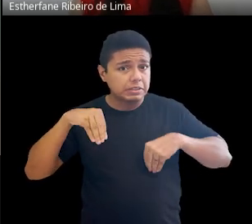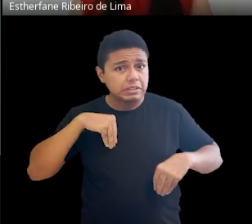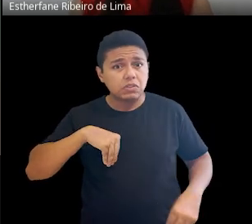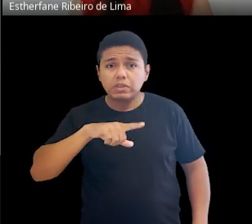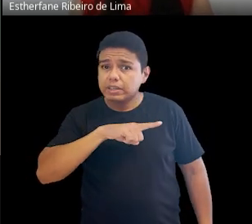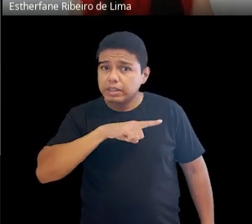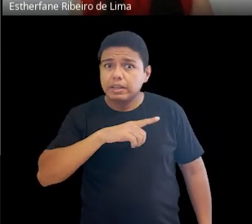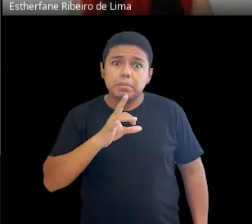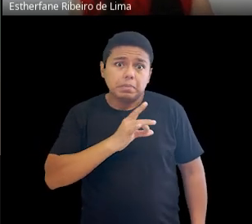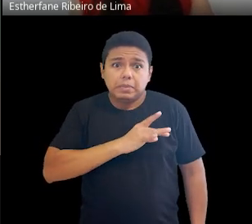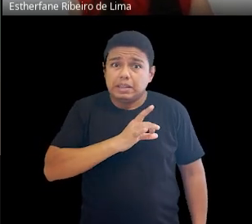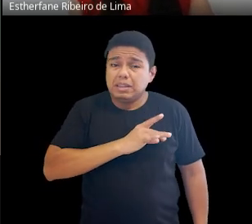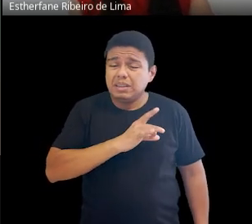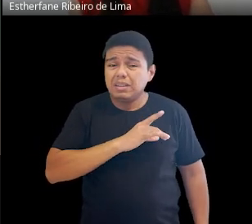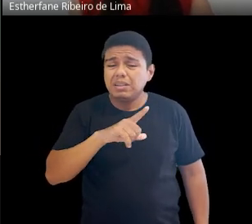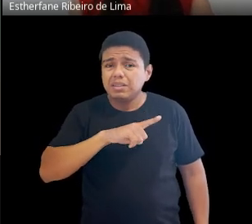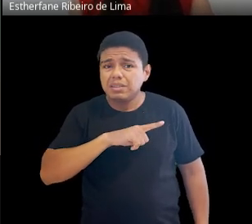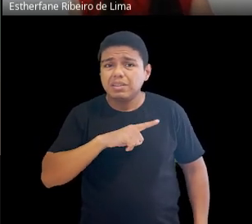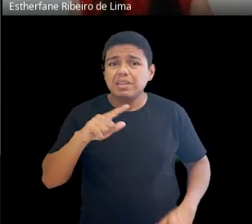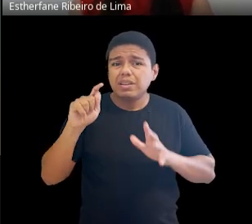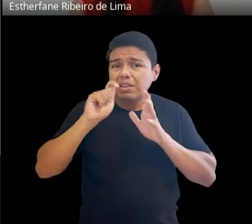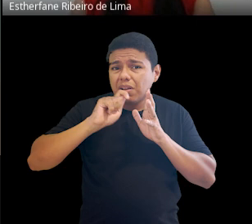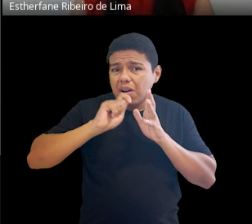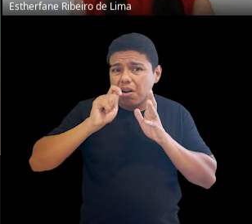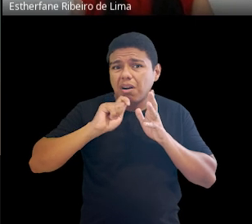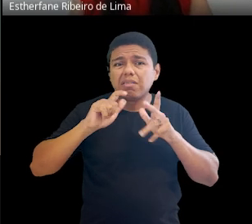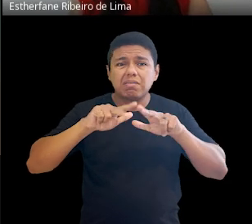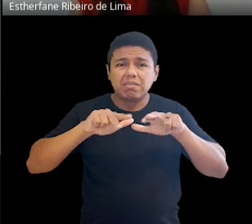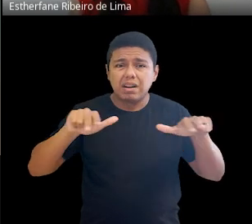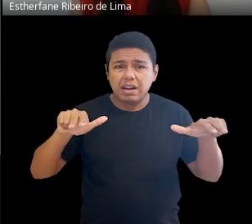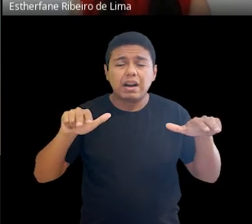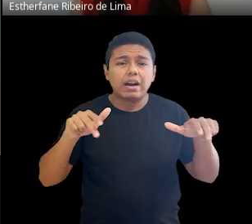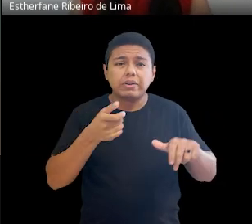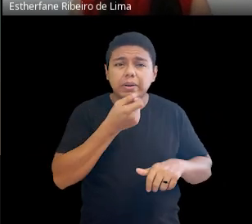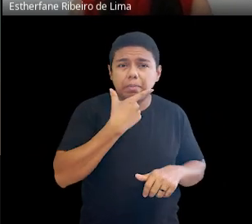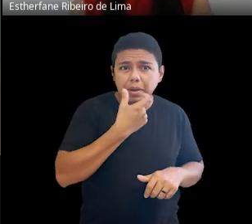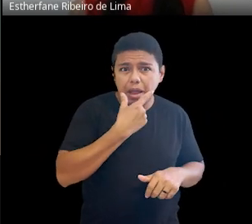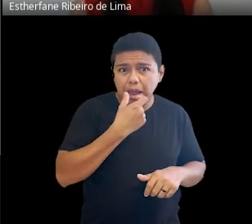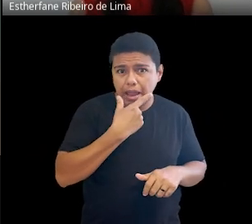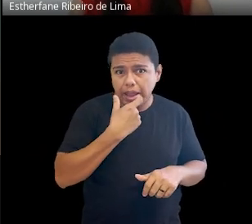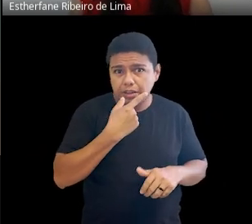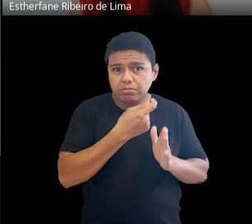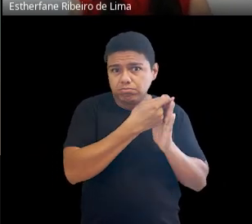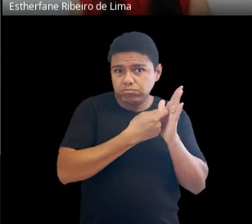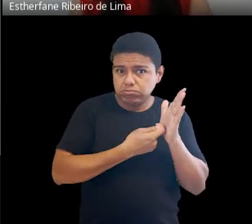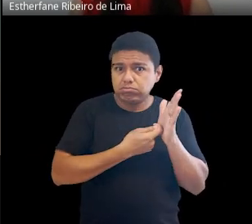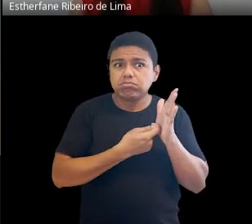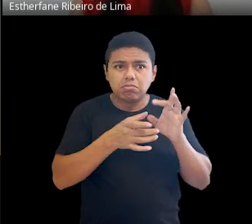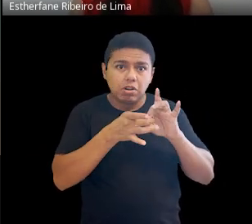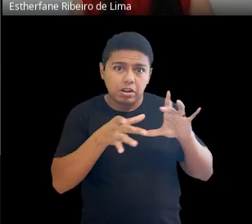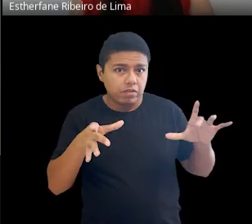medos e tabus. Se faz uso de drogas lícitas, como analgésicos, soníferos e estimulantes com prescrição,